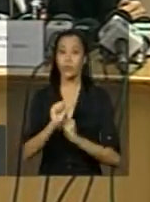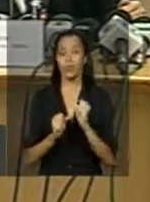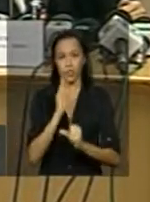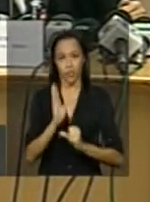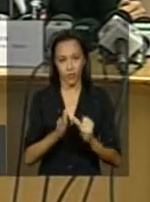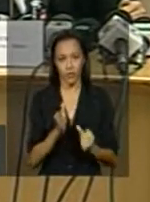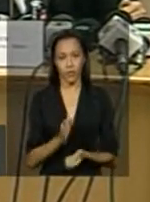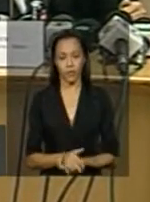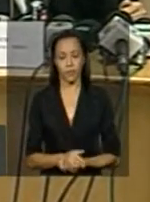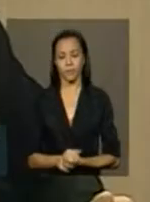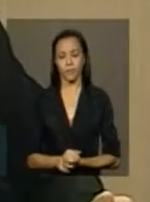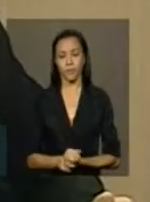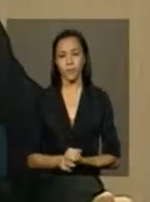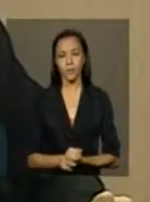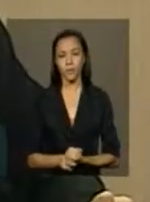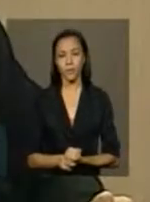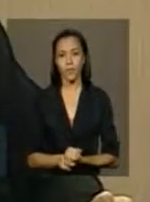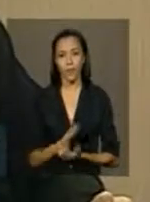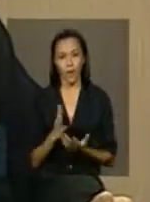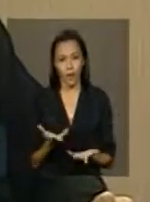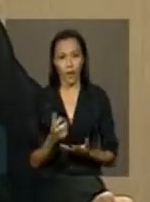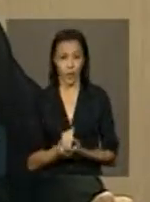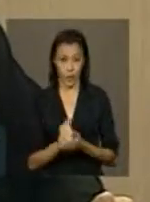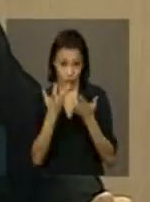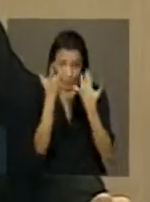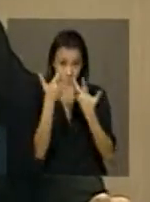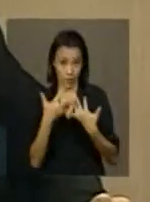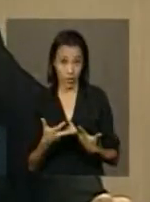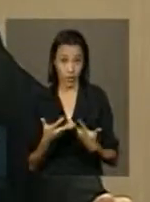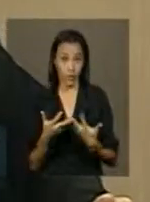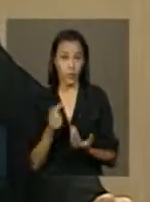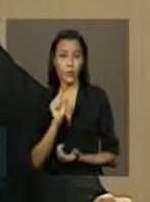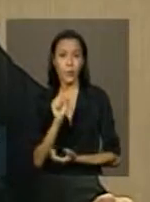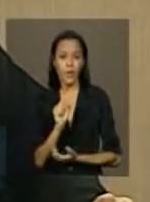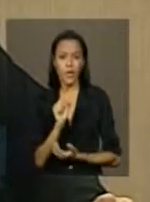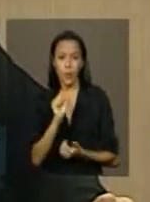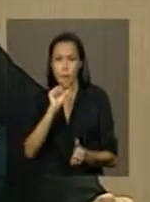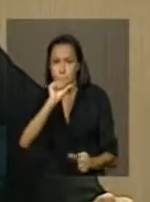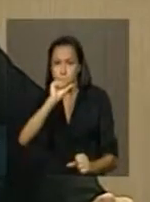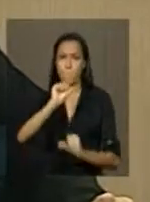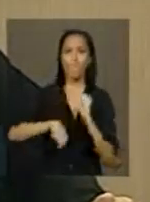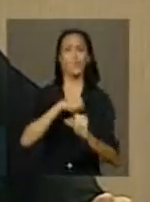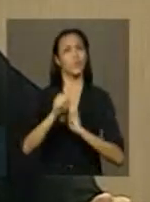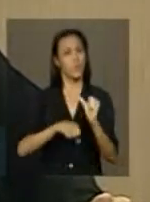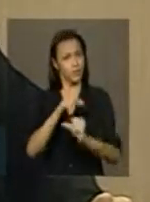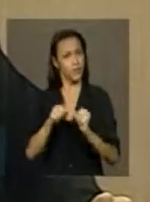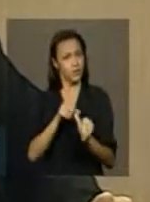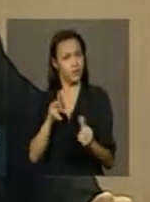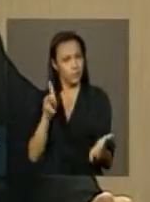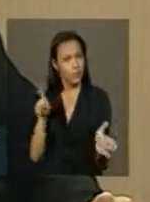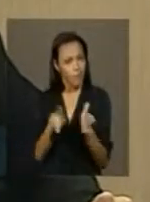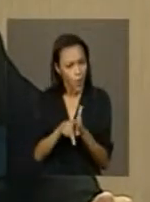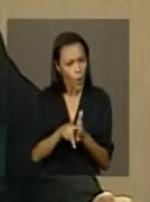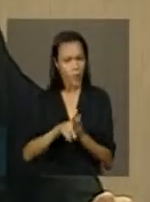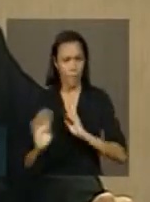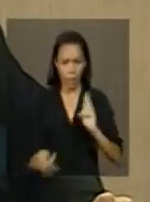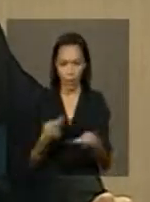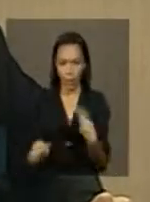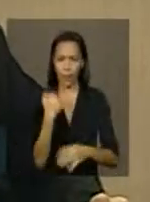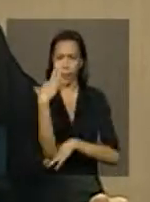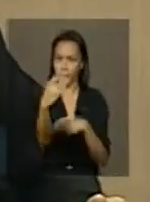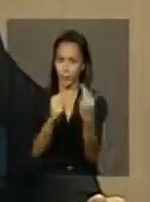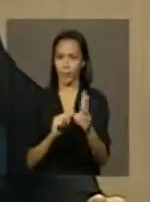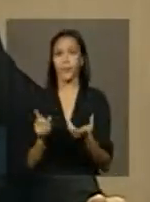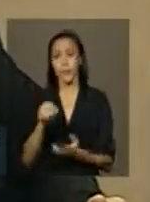desmatamento puxadinho tá uma expressão que eu usei mostrando uma mudança no perfil do desmatamento da Amazônia